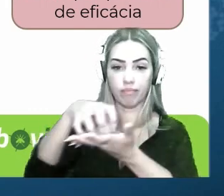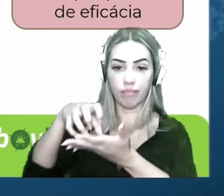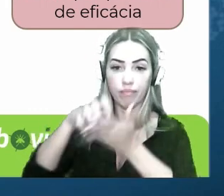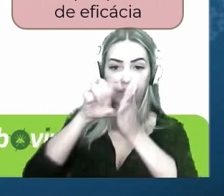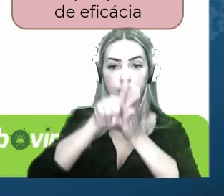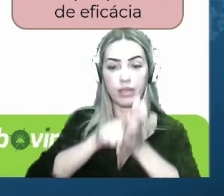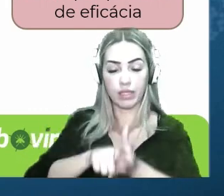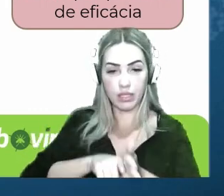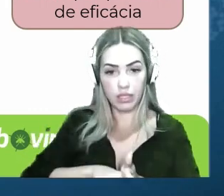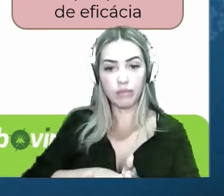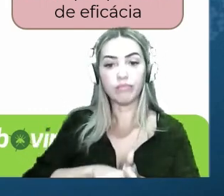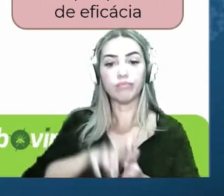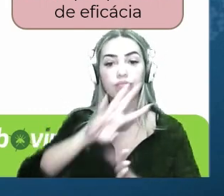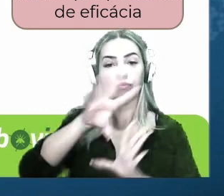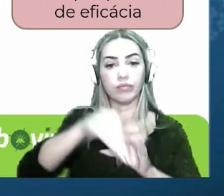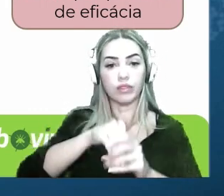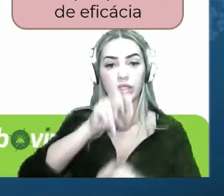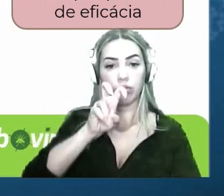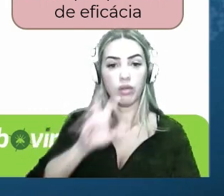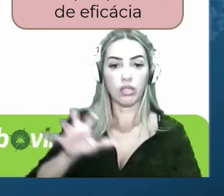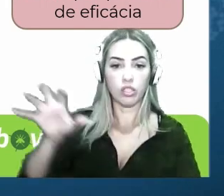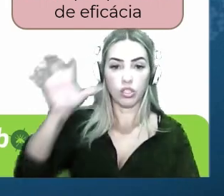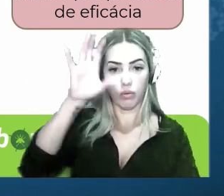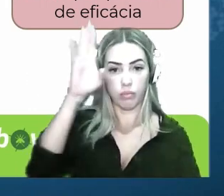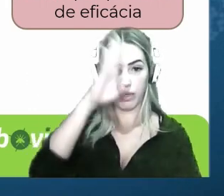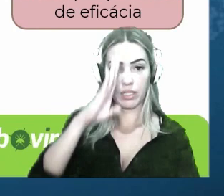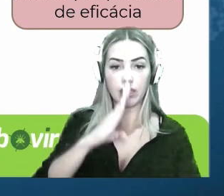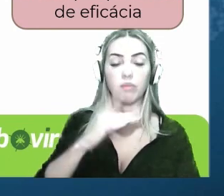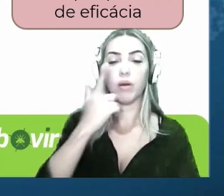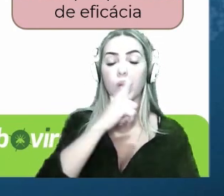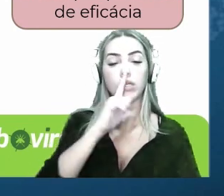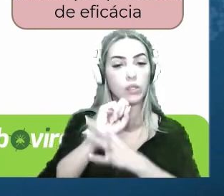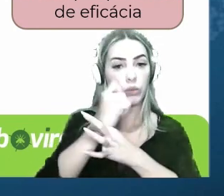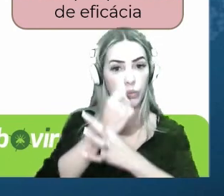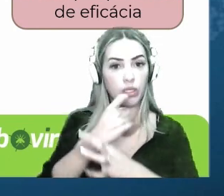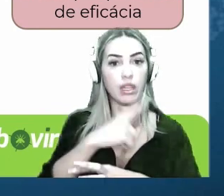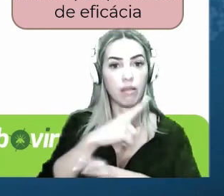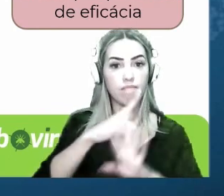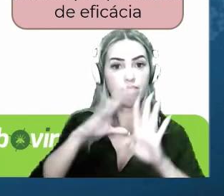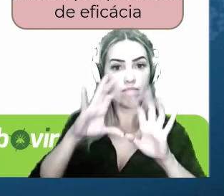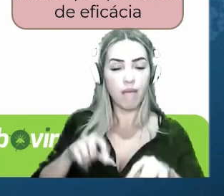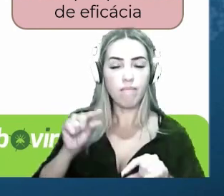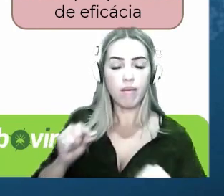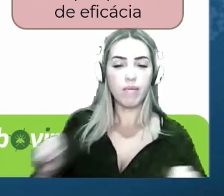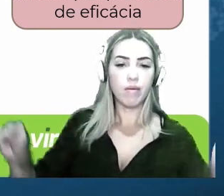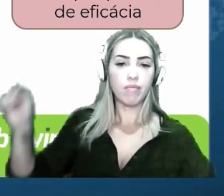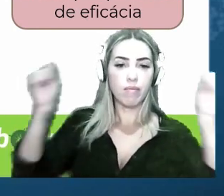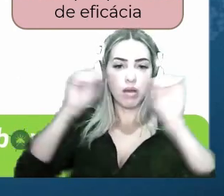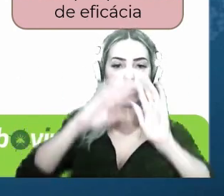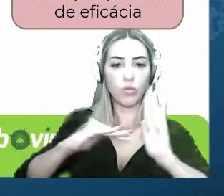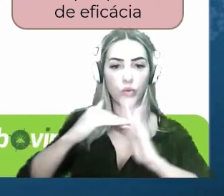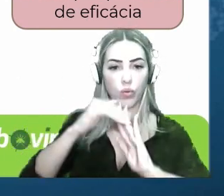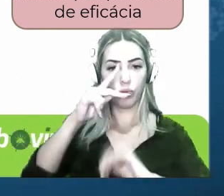incluindo as 5 regiões do Brasil, para a gente nos assegurar que a gente estava pegando epidemiologicamente uma população dentro do Brasil que